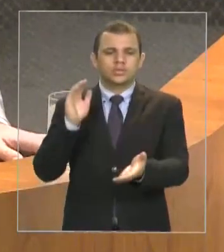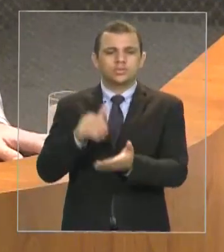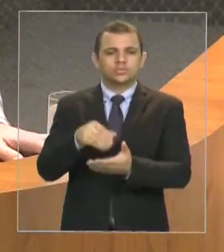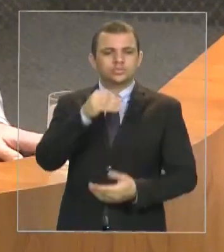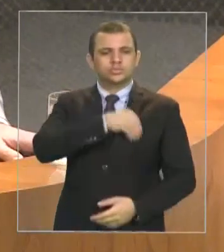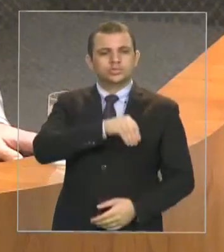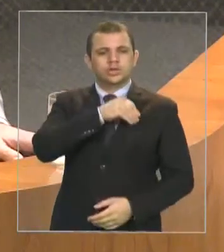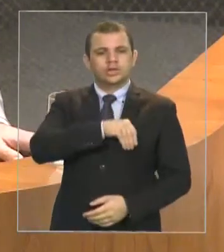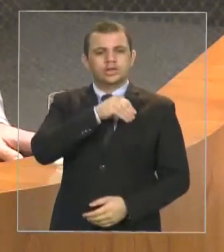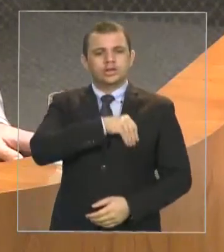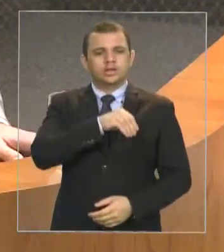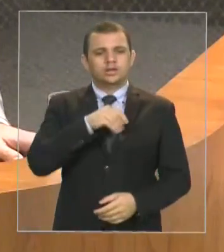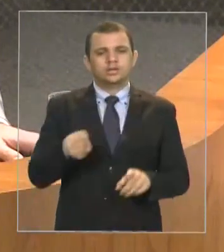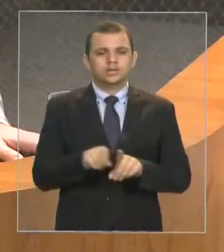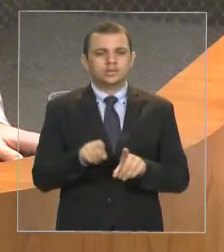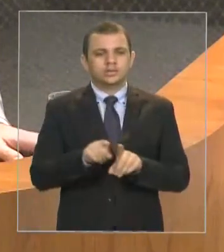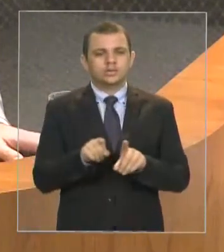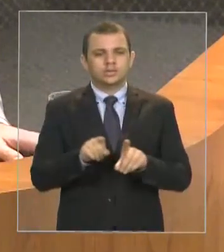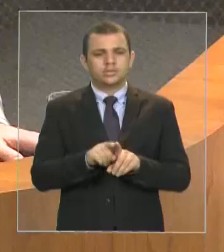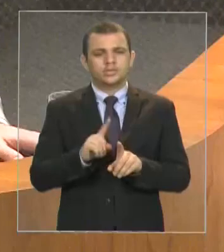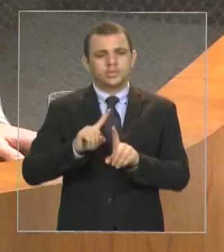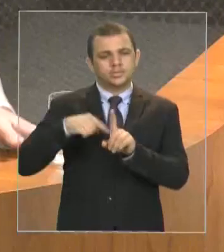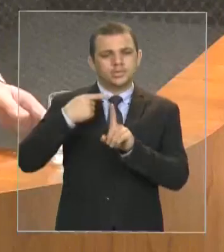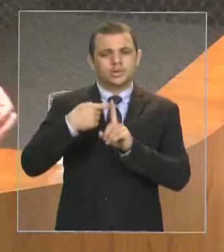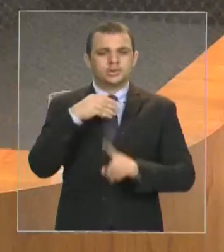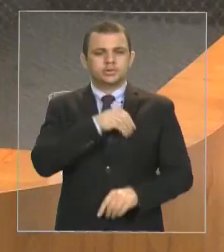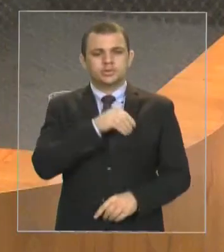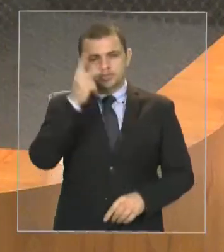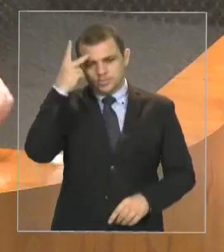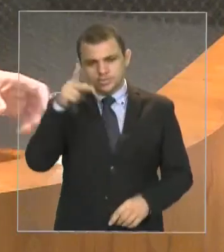esse último aumento e uma gratificação digna aos professores. Muito obrigado a todos.